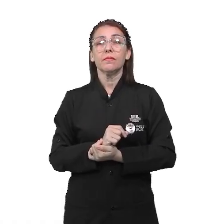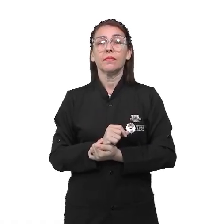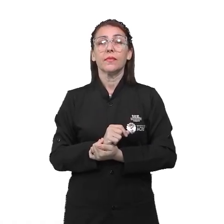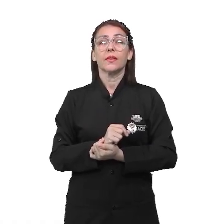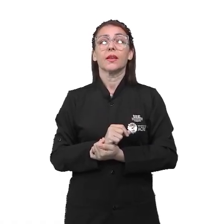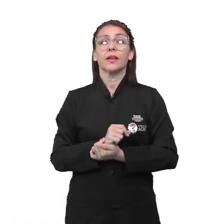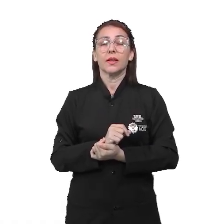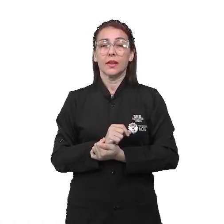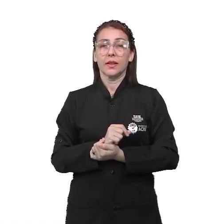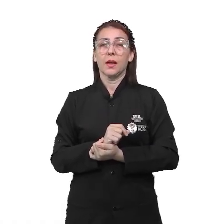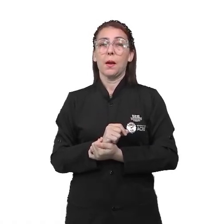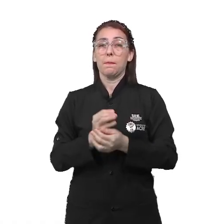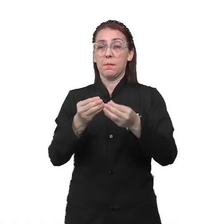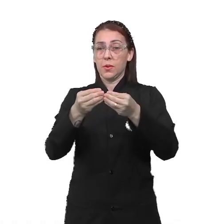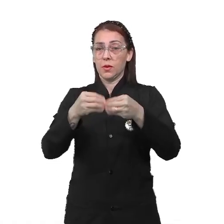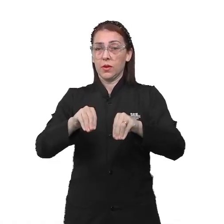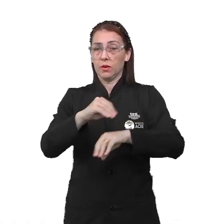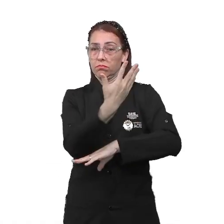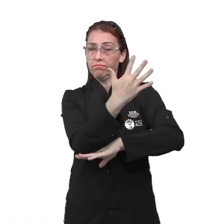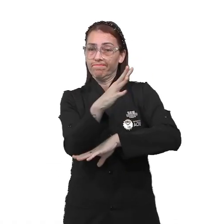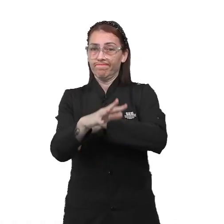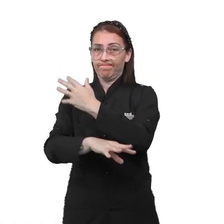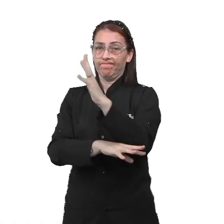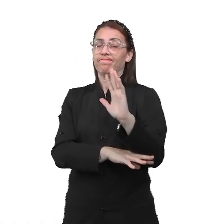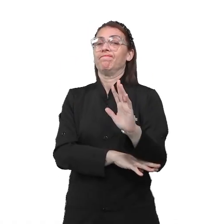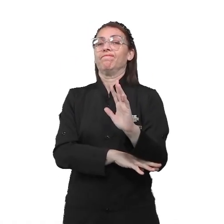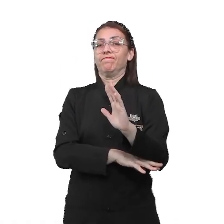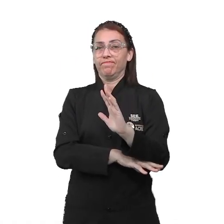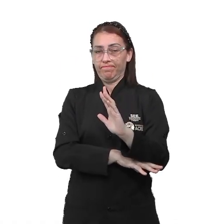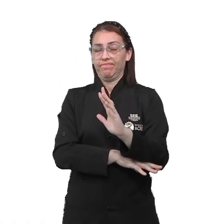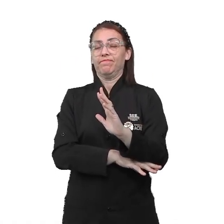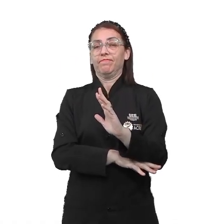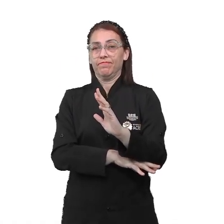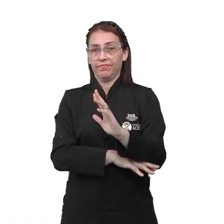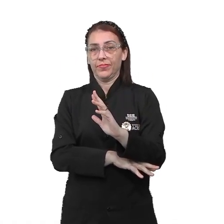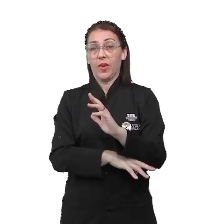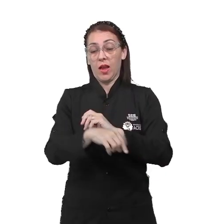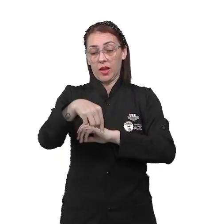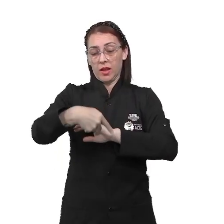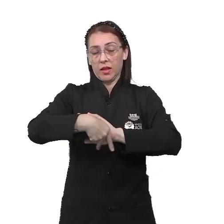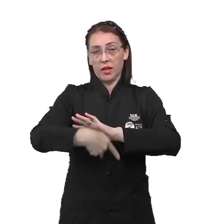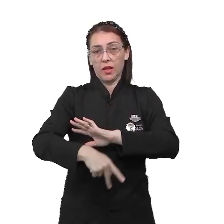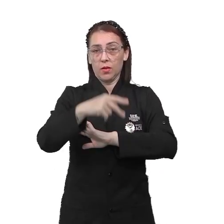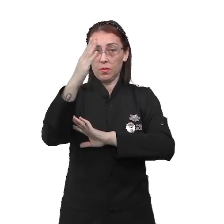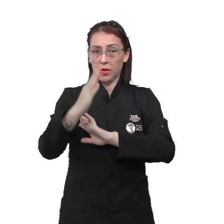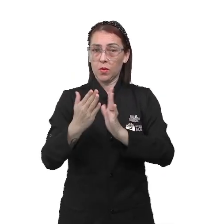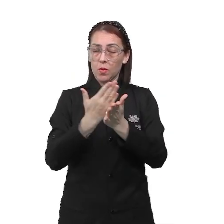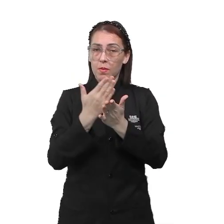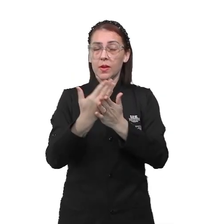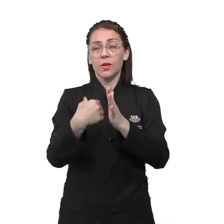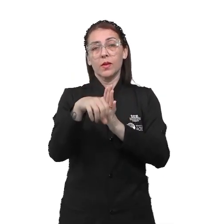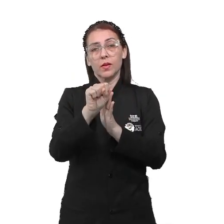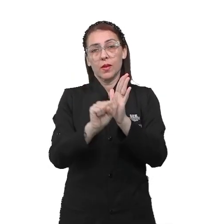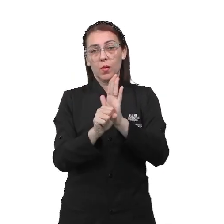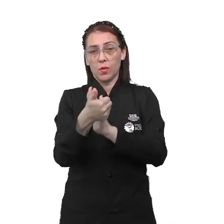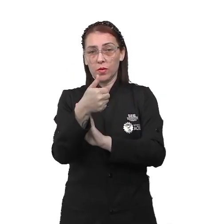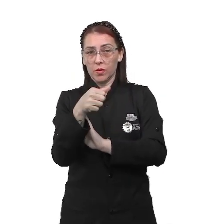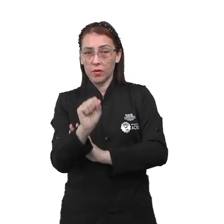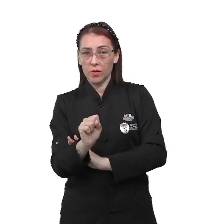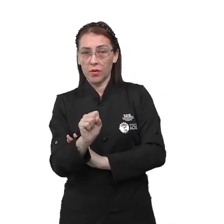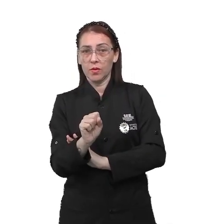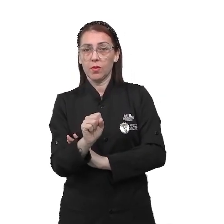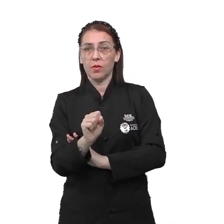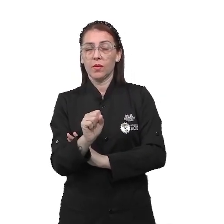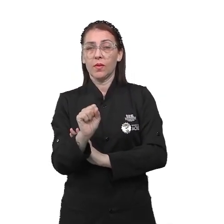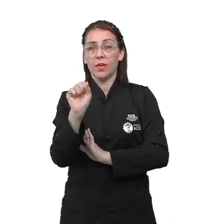extremamente agressiva com o meio ambiente. A mineração que no Brasil começa ali no século XVIII,